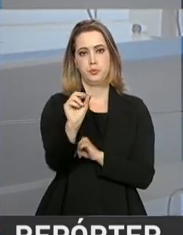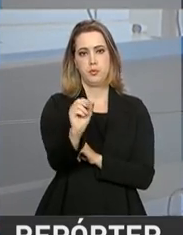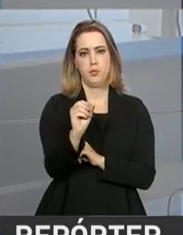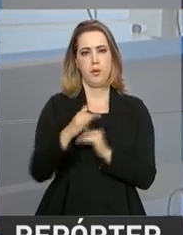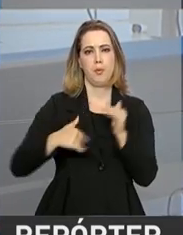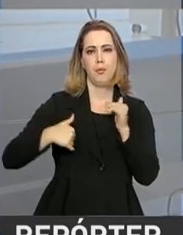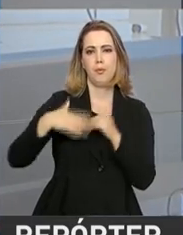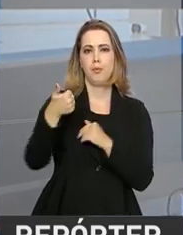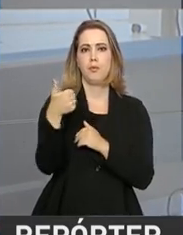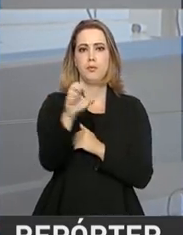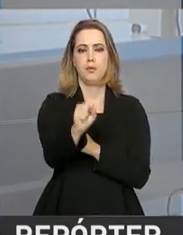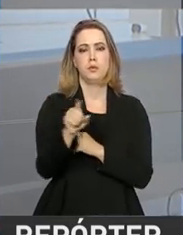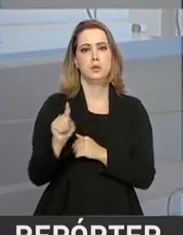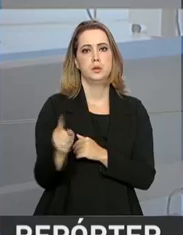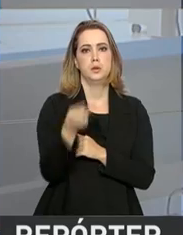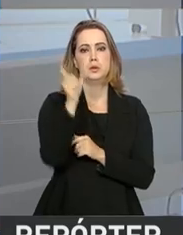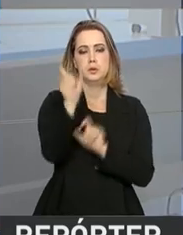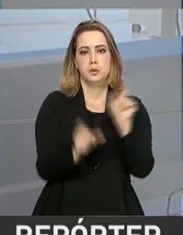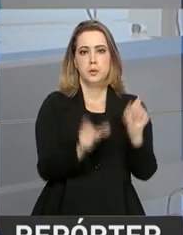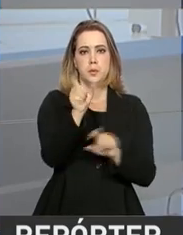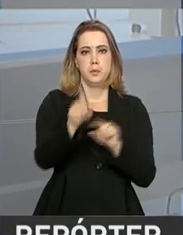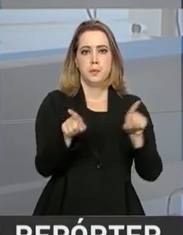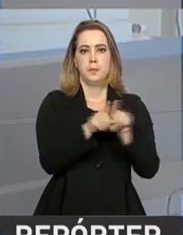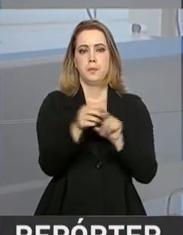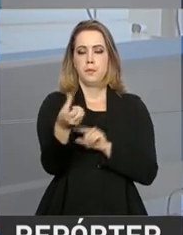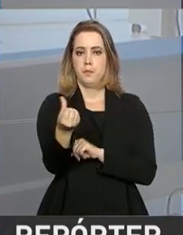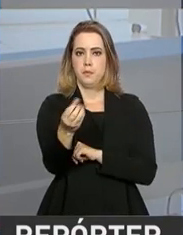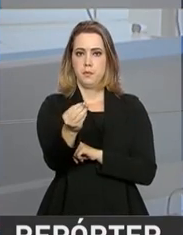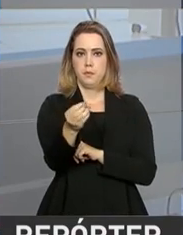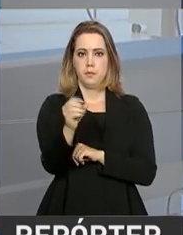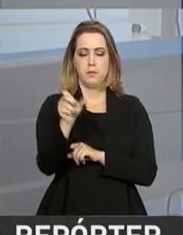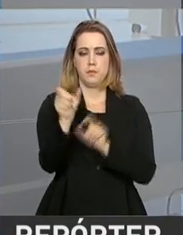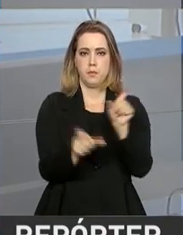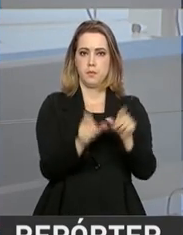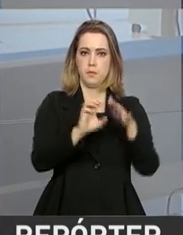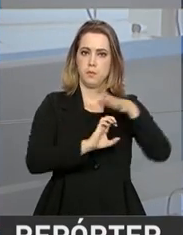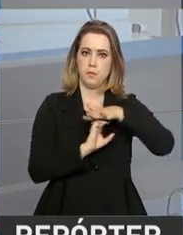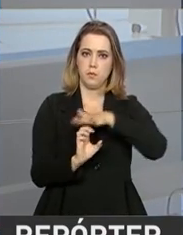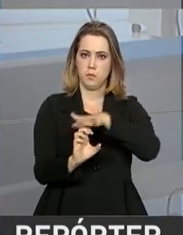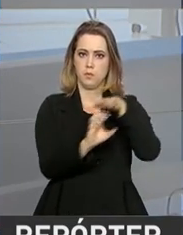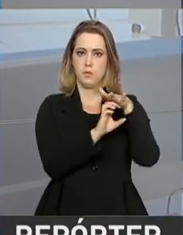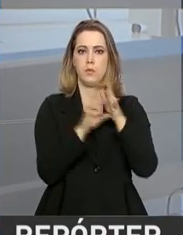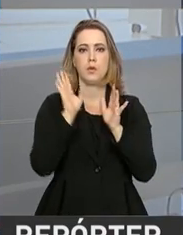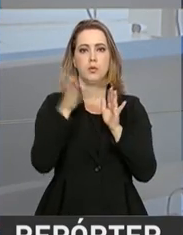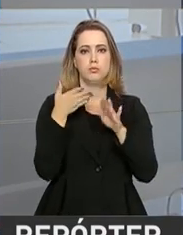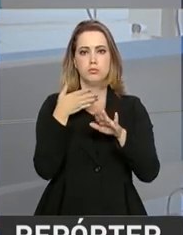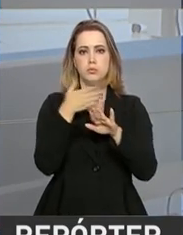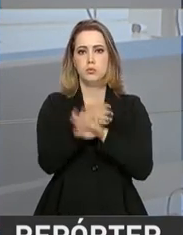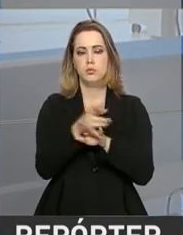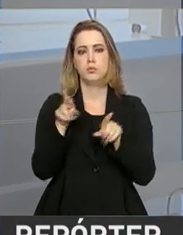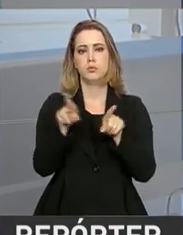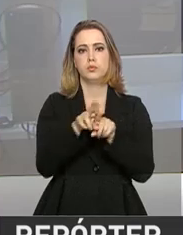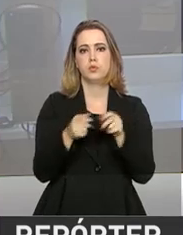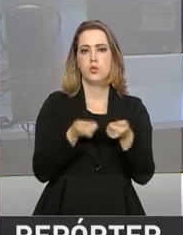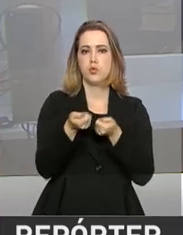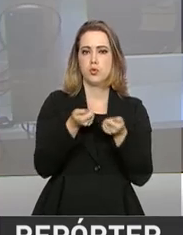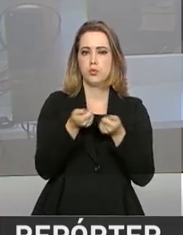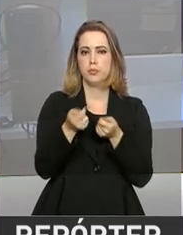e 600 pessoas jurídicas já aderiram ao Programa de Regime Especial de Regularização Cambial Tributária.